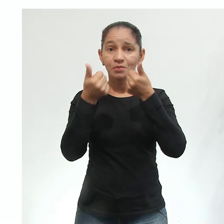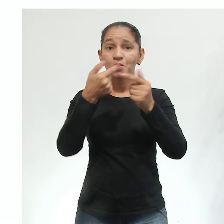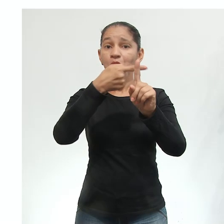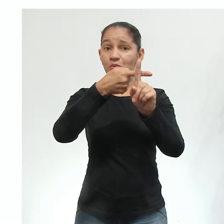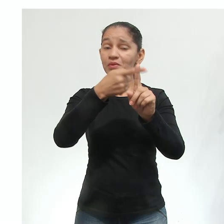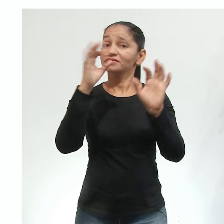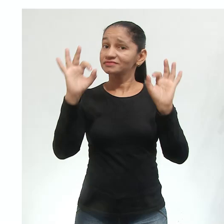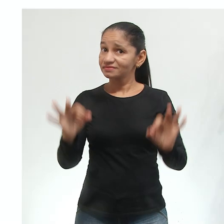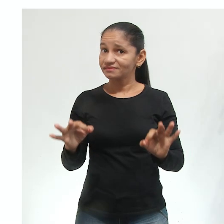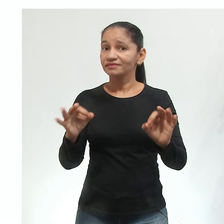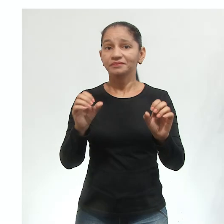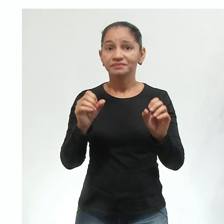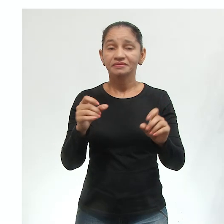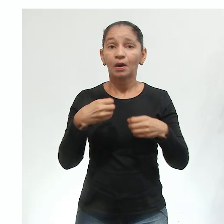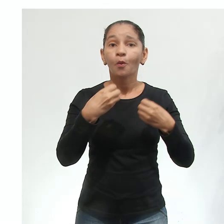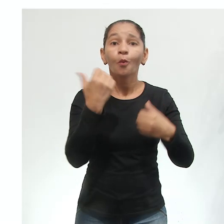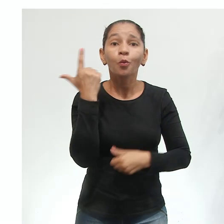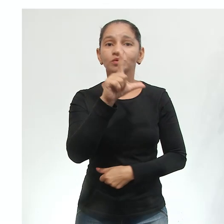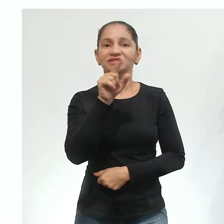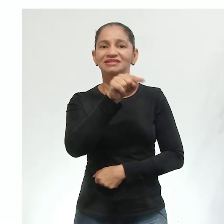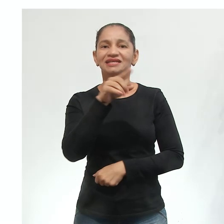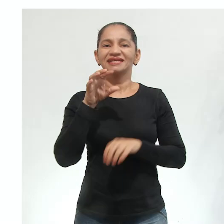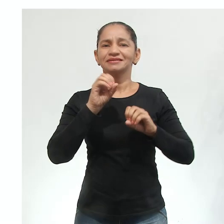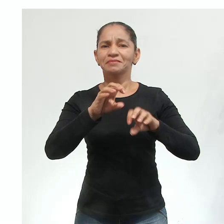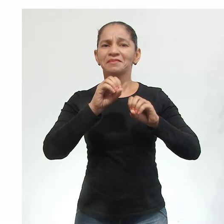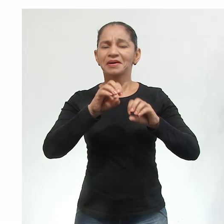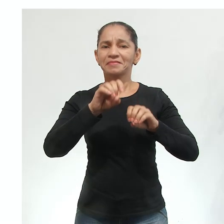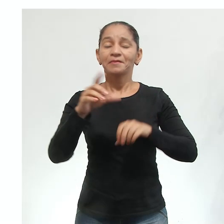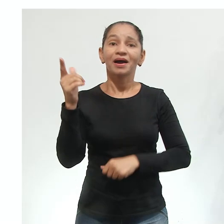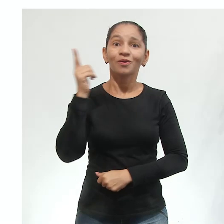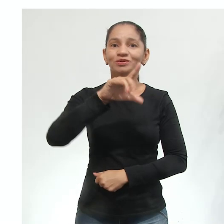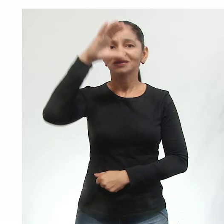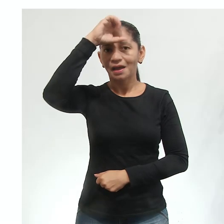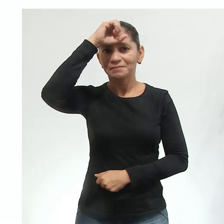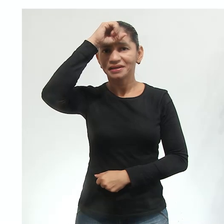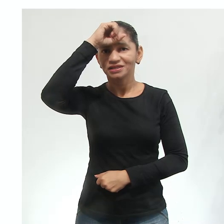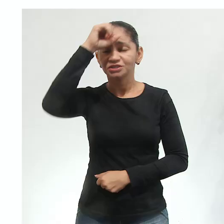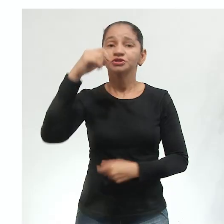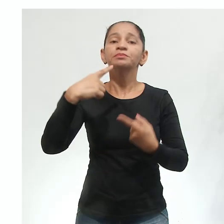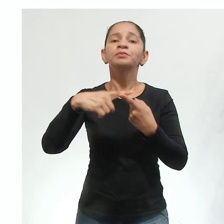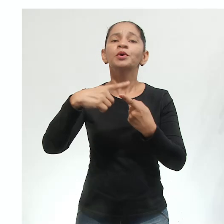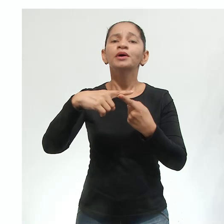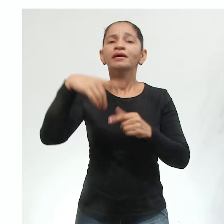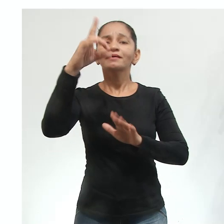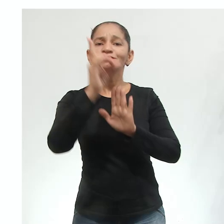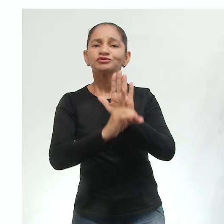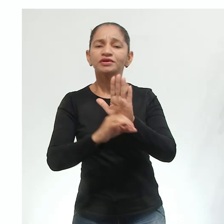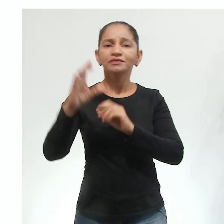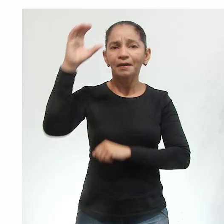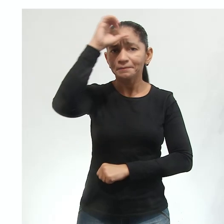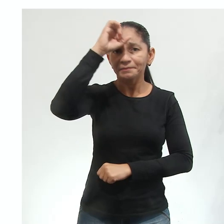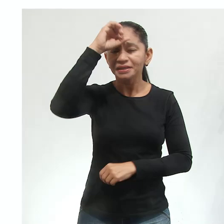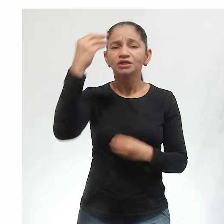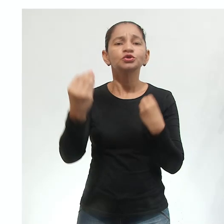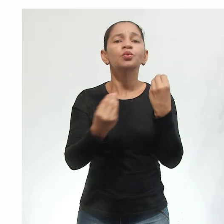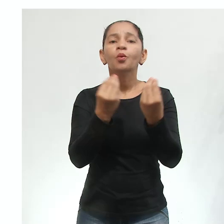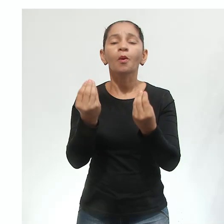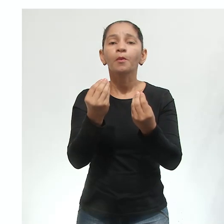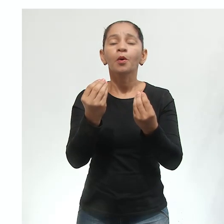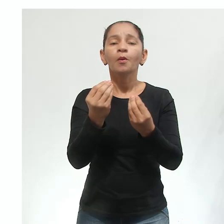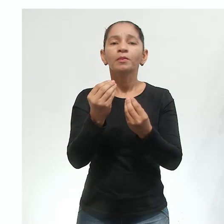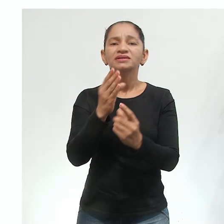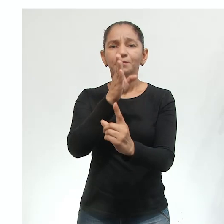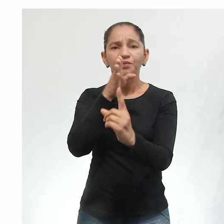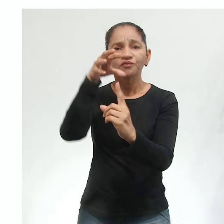E como é que vai se dar esse protagonismo infantil e direitos da aprendizagem? A criança no